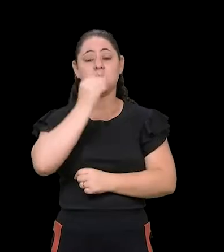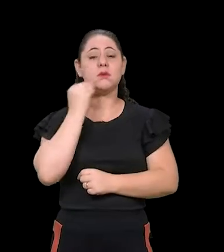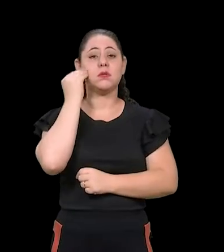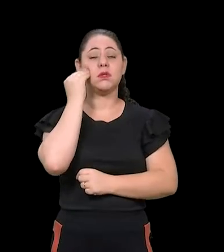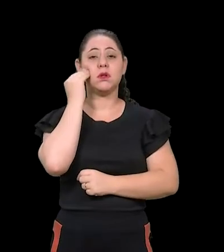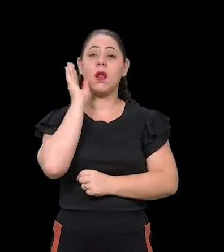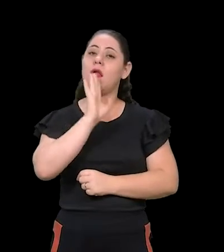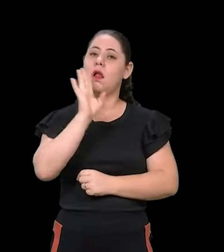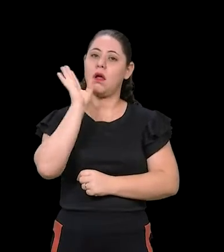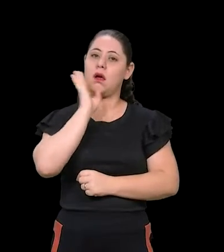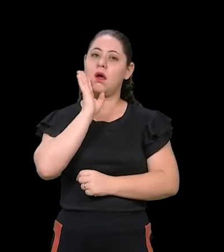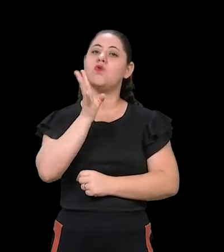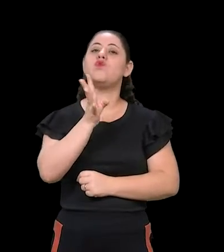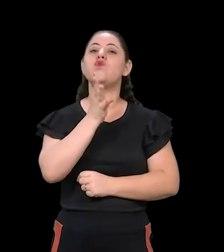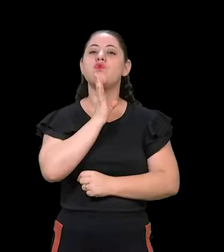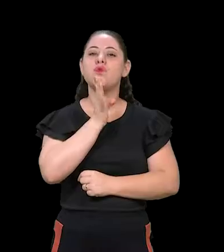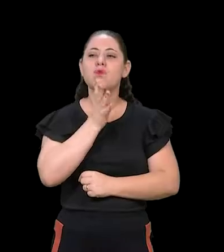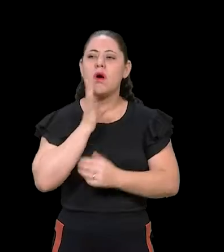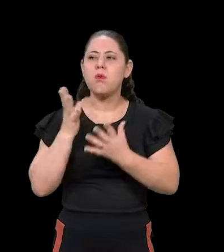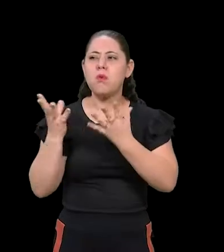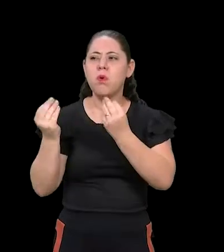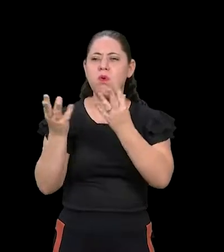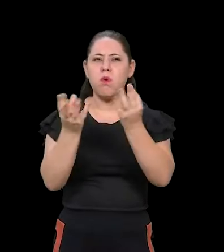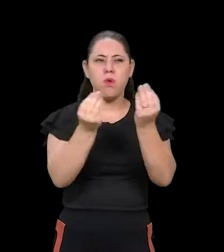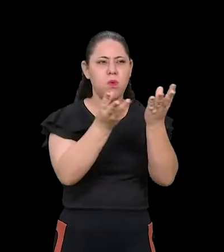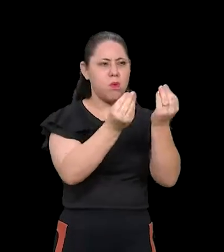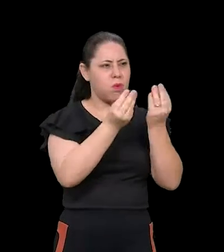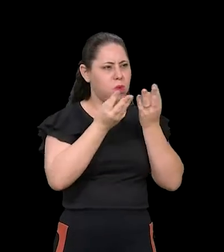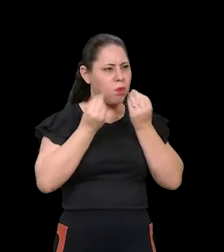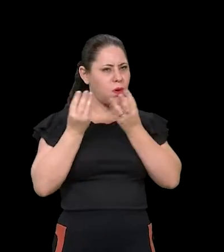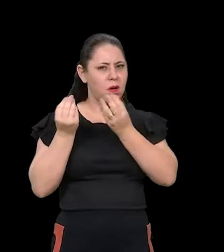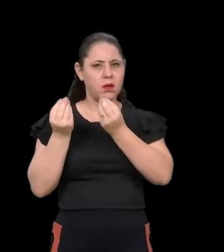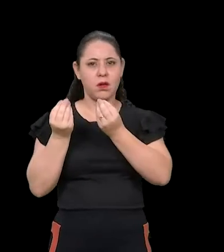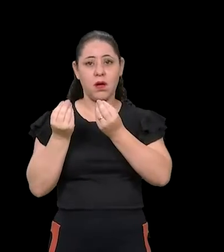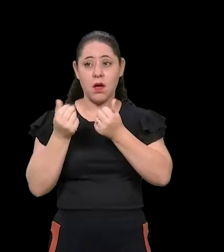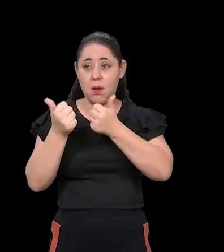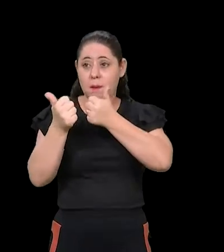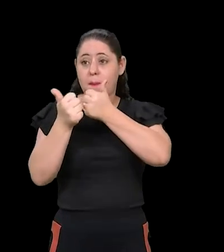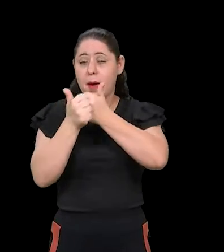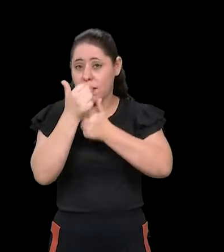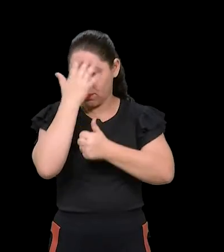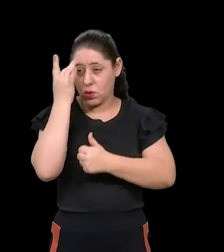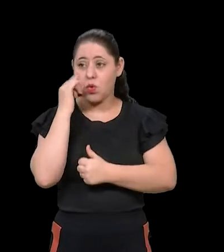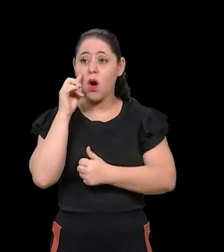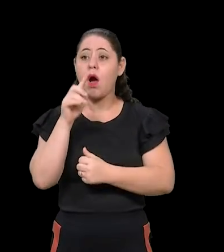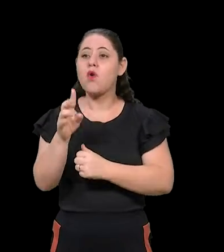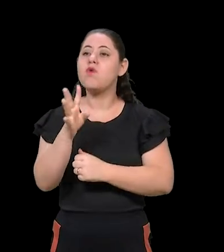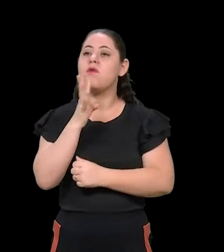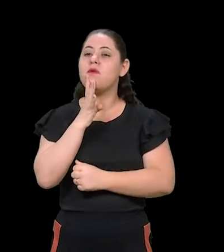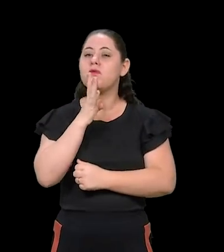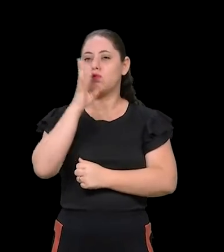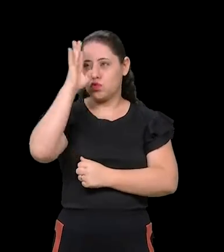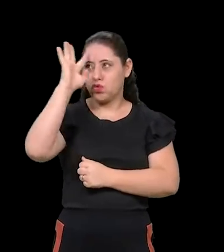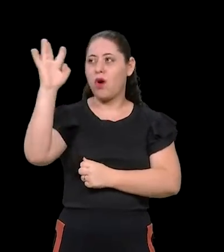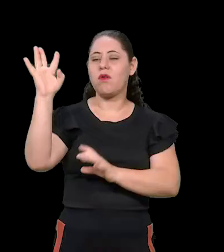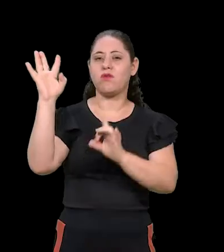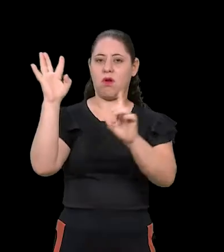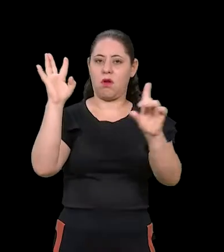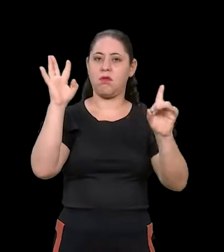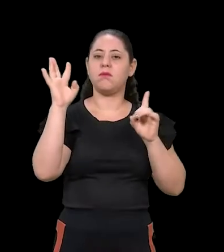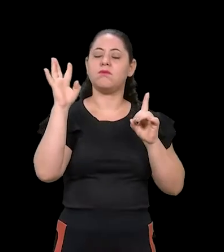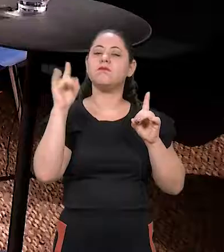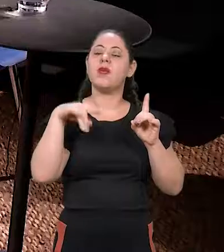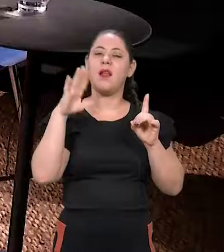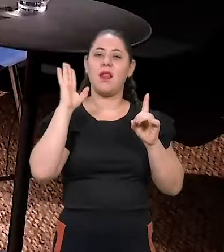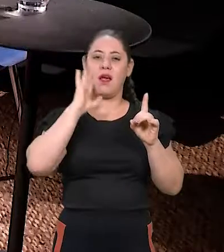conhecer muita gente, né, de você estar próximo às pessoas, de você ver o sonho de cada um. Então isso é gostoso, isso é uma